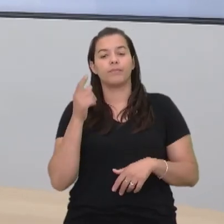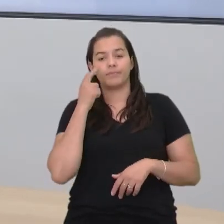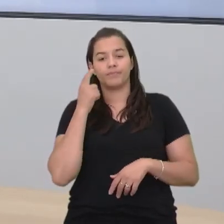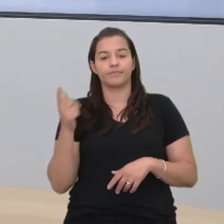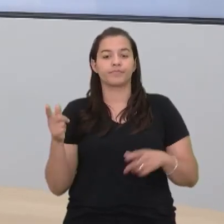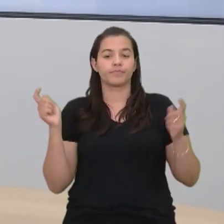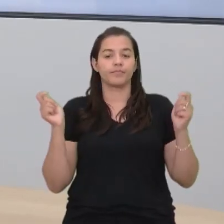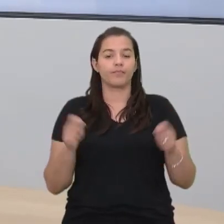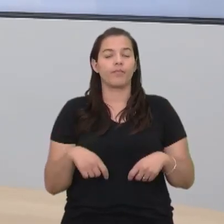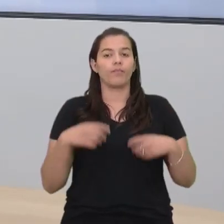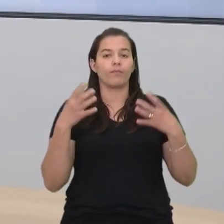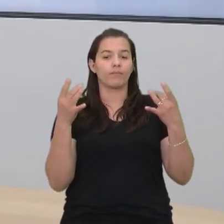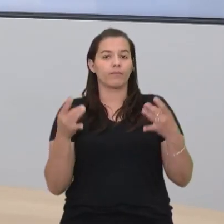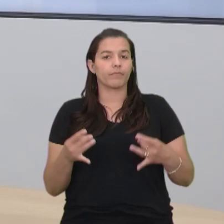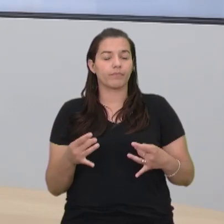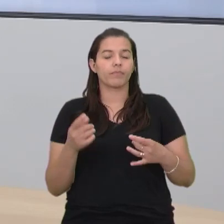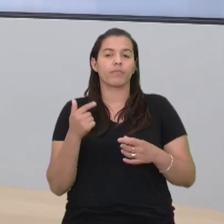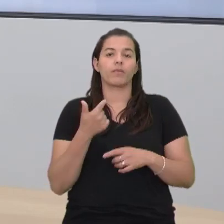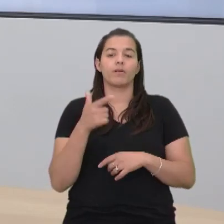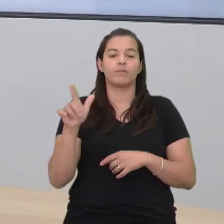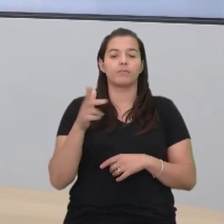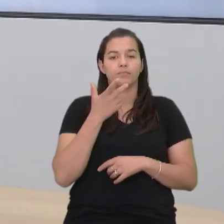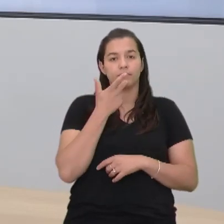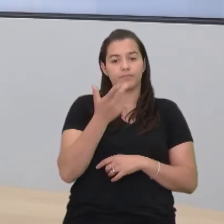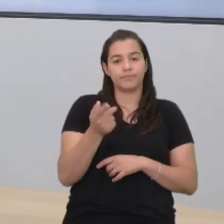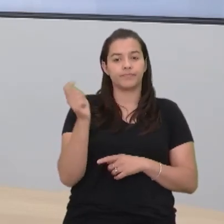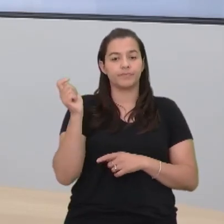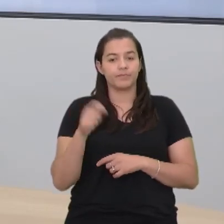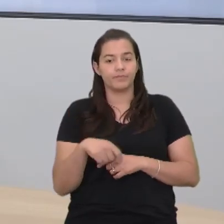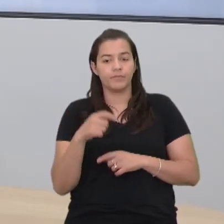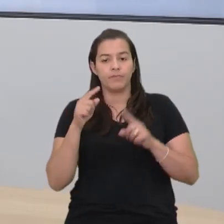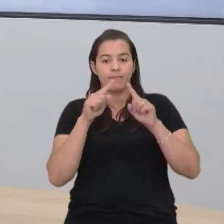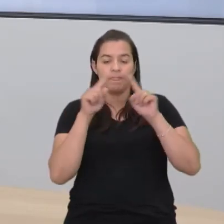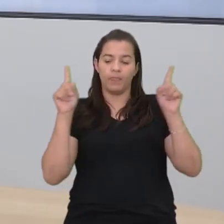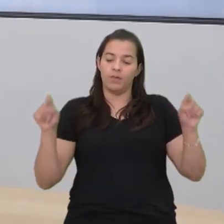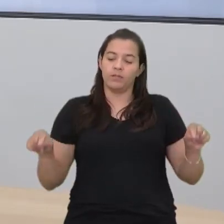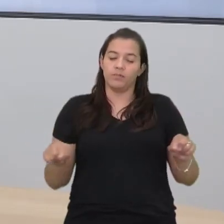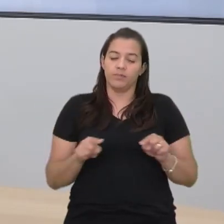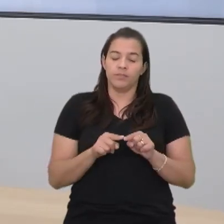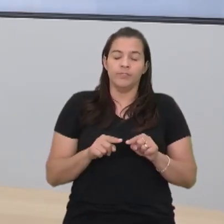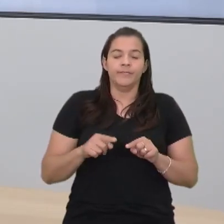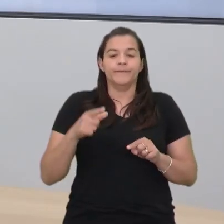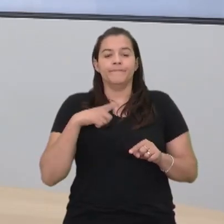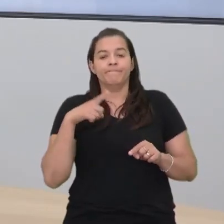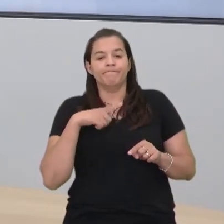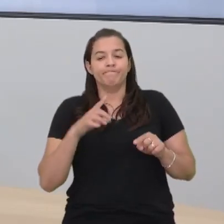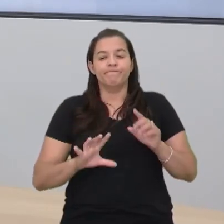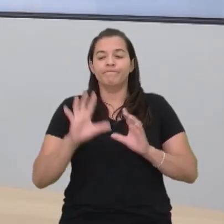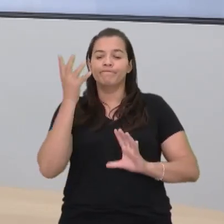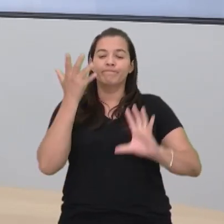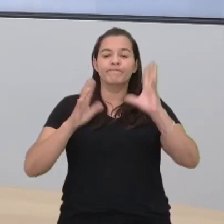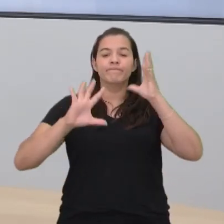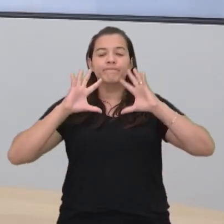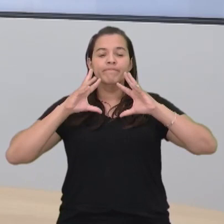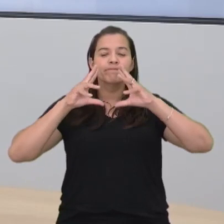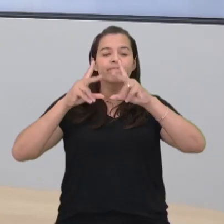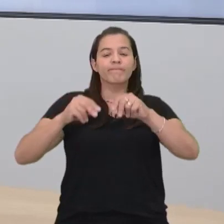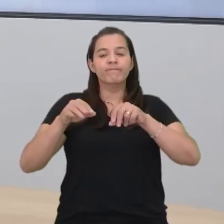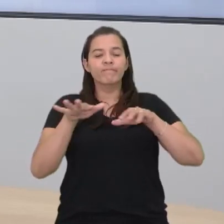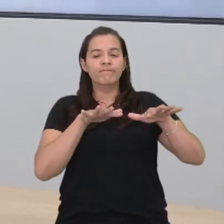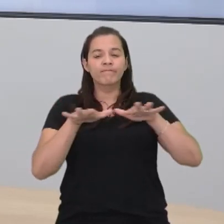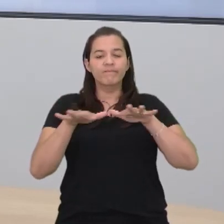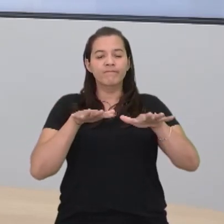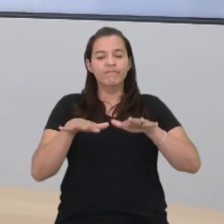Que eu não sei se eu já comentei, que eu acho que não. Quando a gente fala no Scratch, aquela telinha quadrada, onde acontece todo o movimento, a gente tem ali o